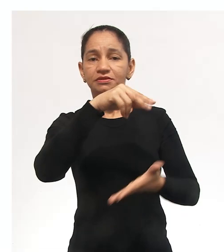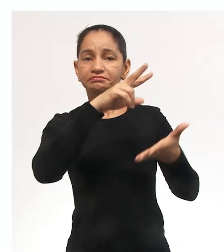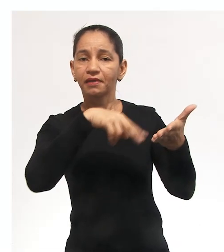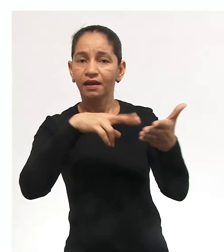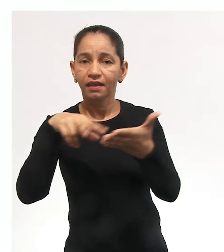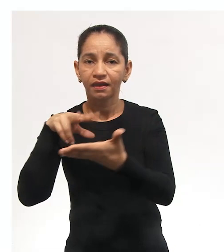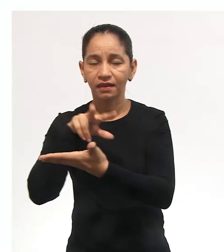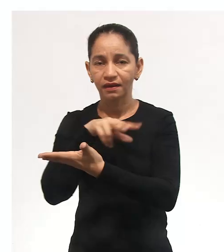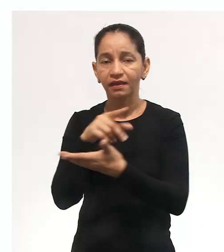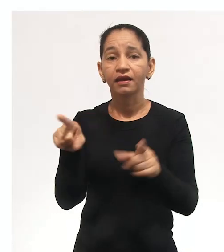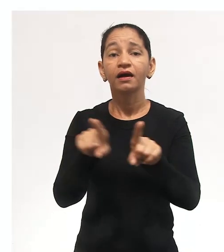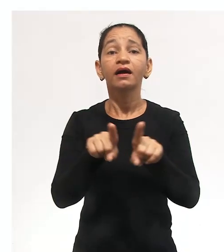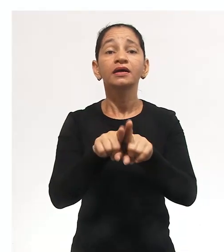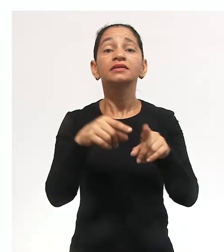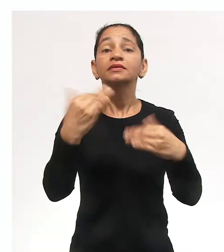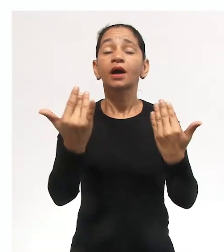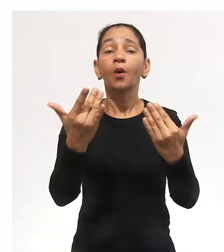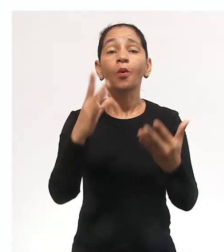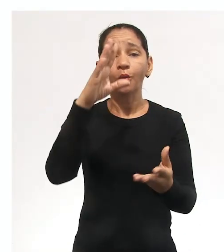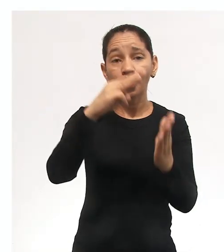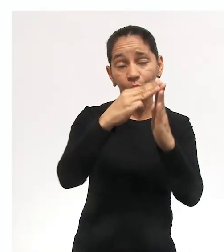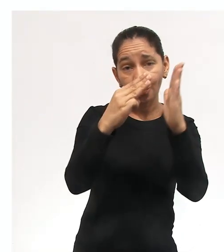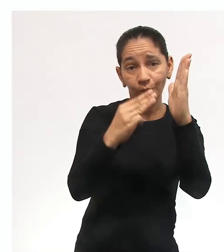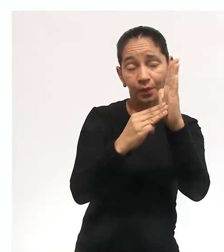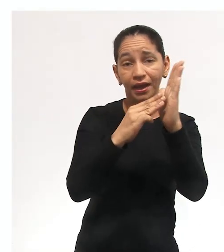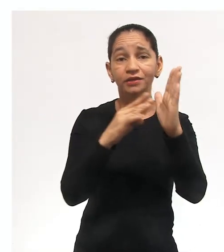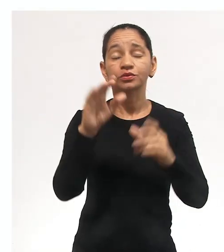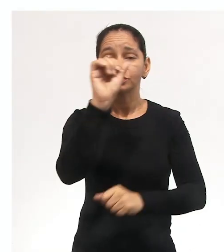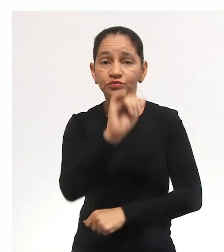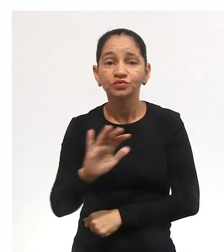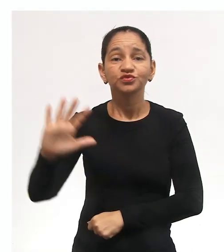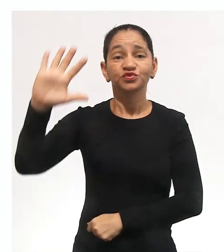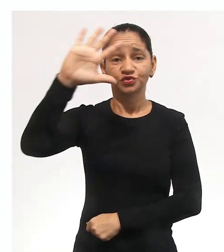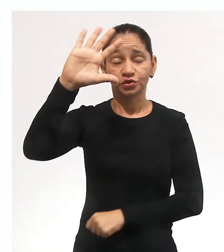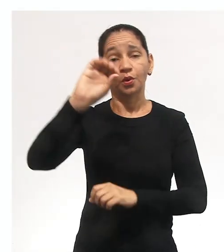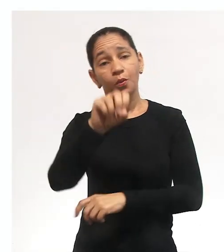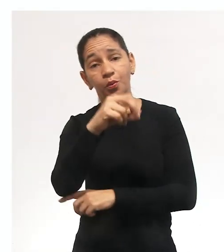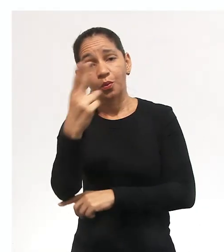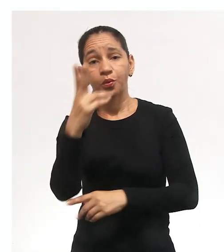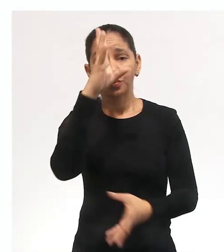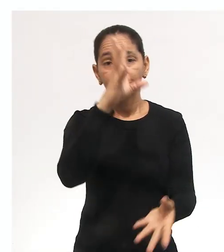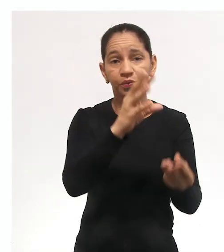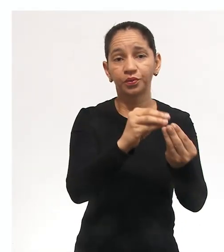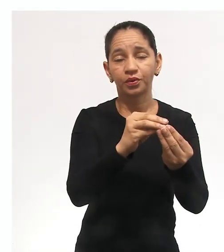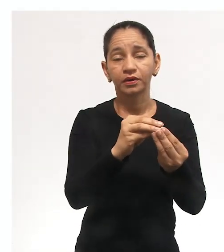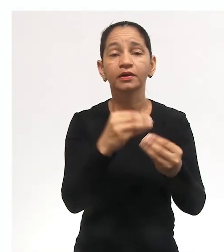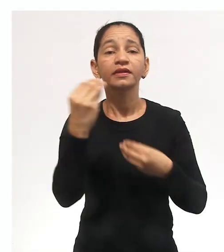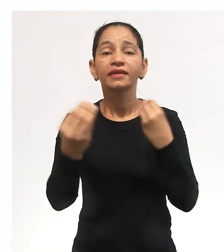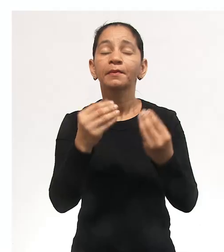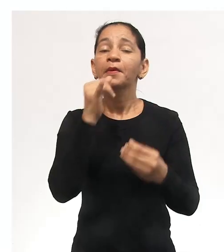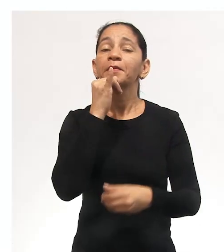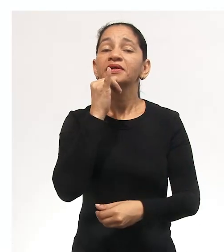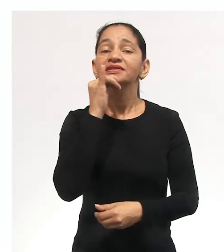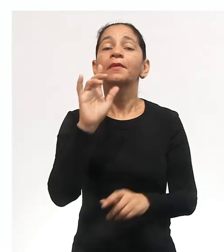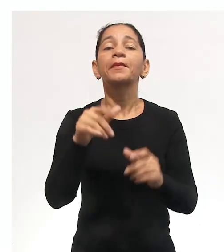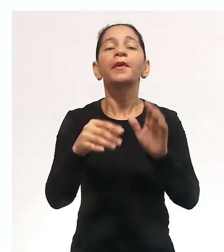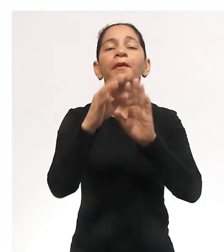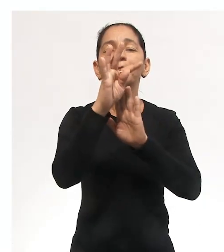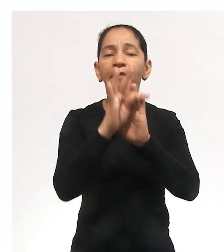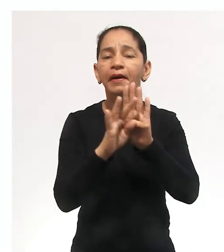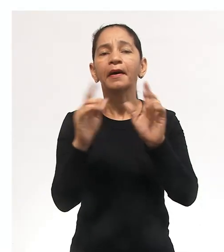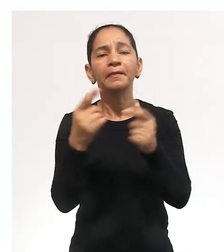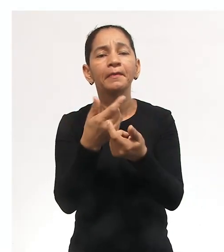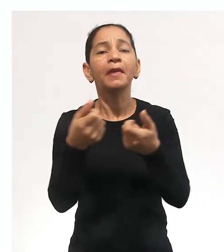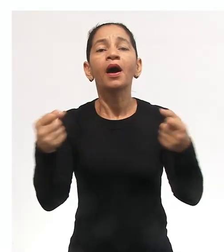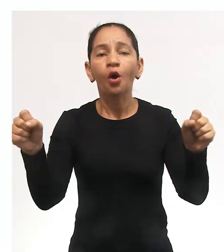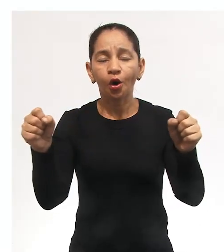Método global ou sintético, partia da leitura de palavras inteiras para depois decompor as